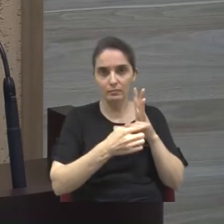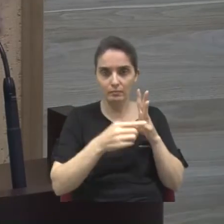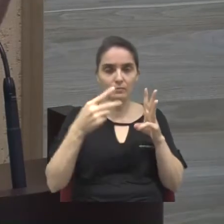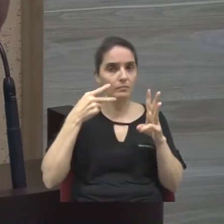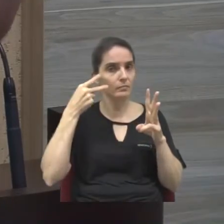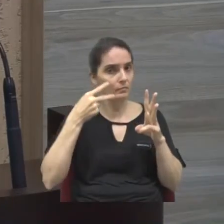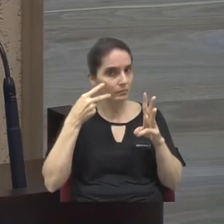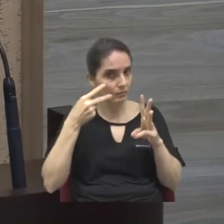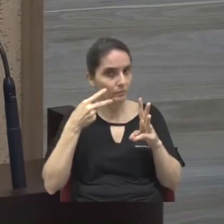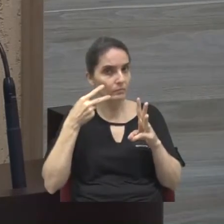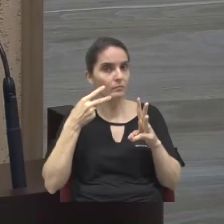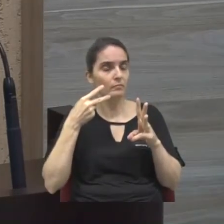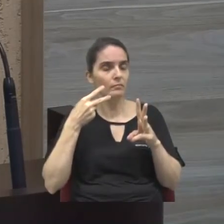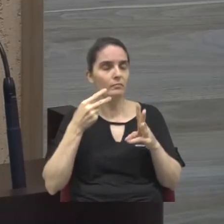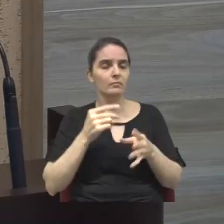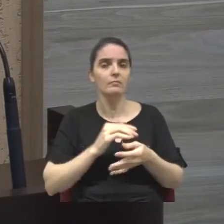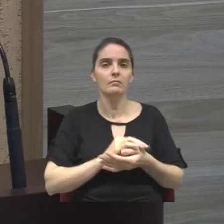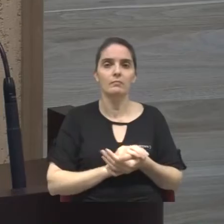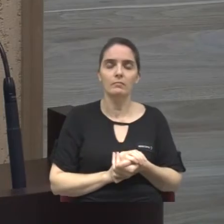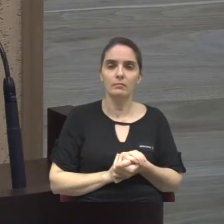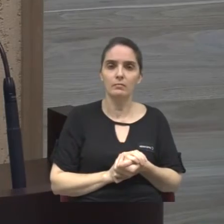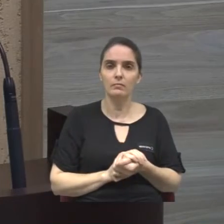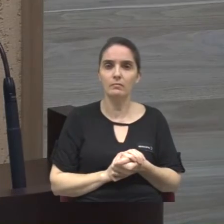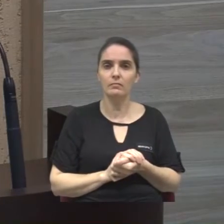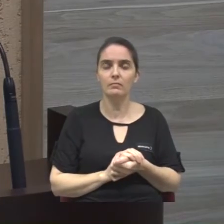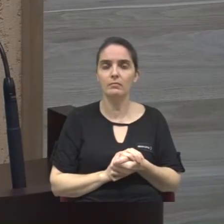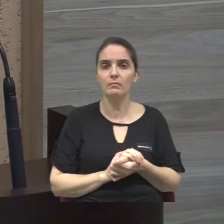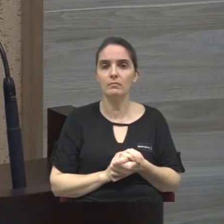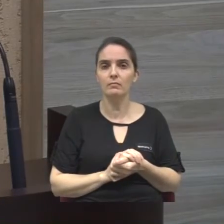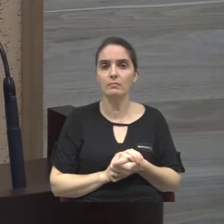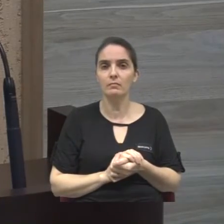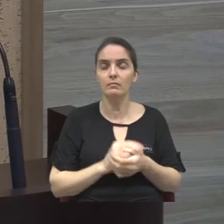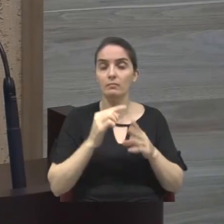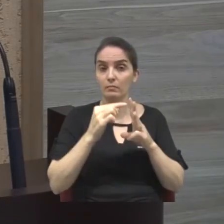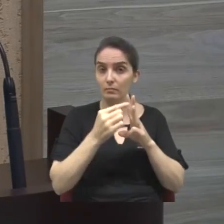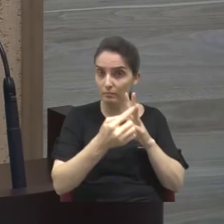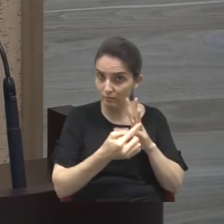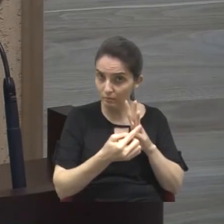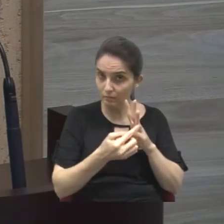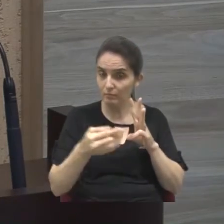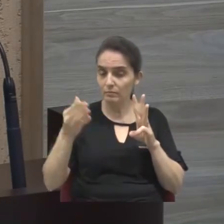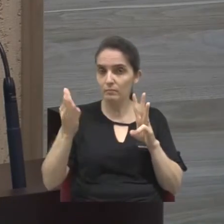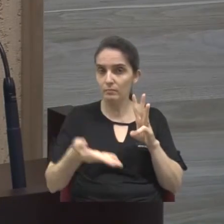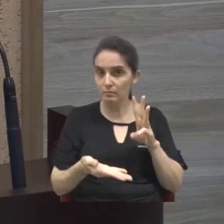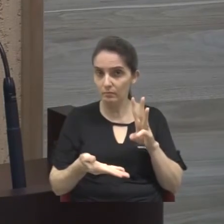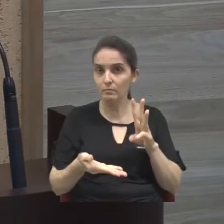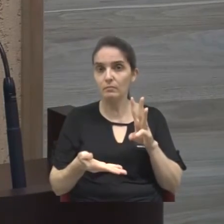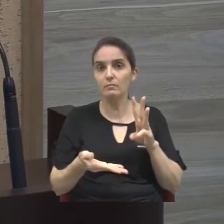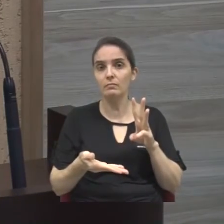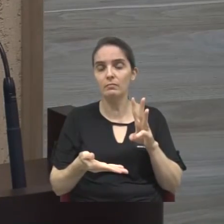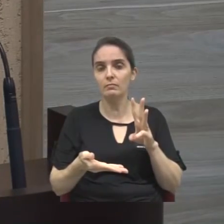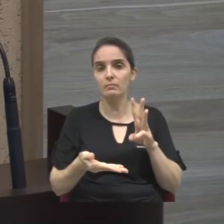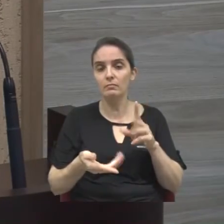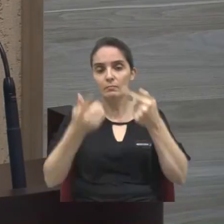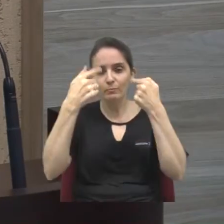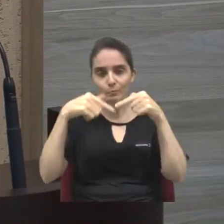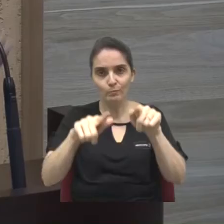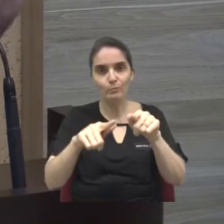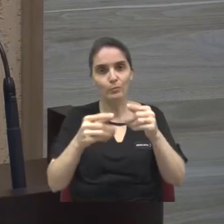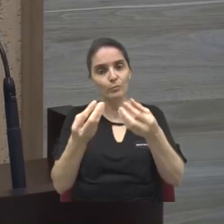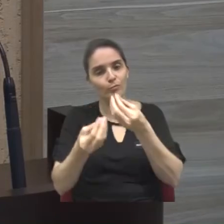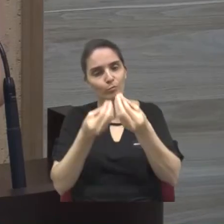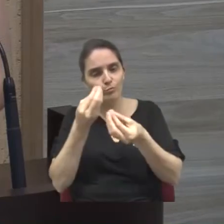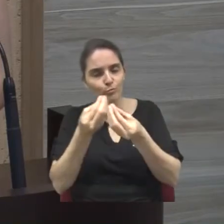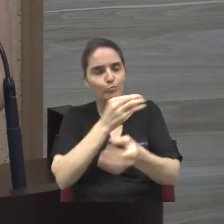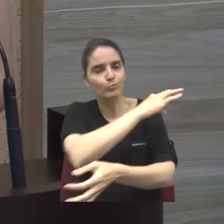levados à corregedoria desta casa são aqueles hoje que oferecem resistência à forma de governar